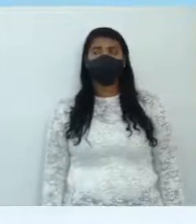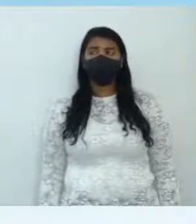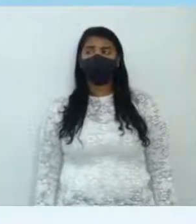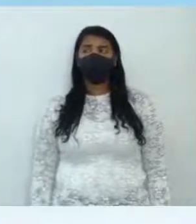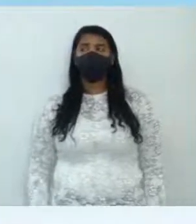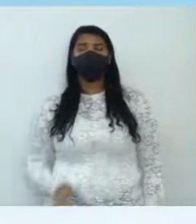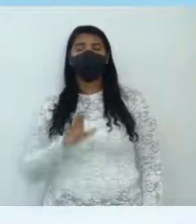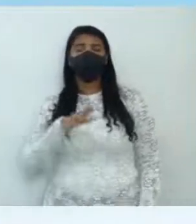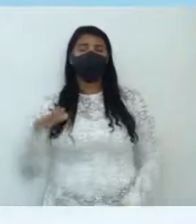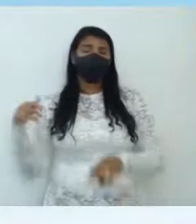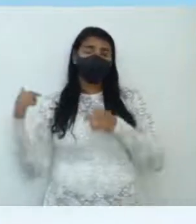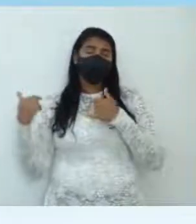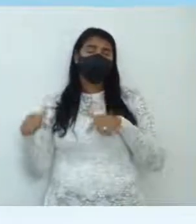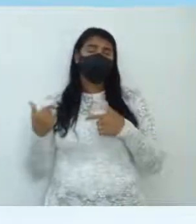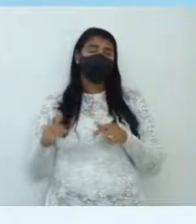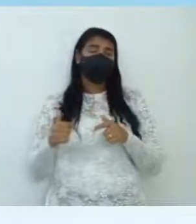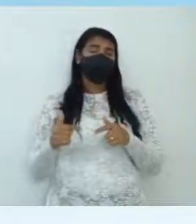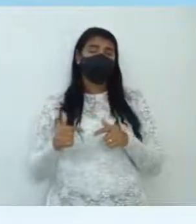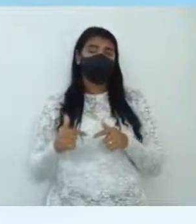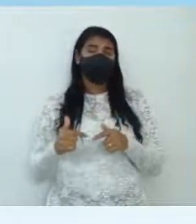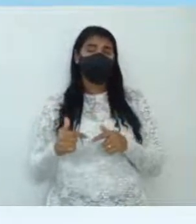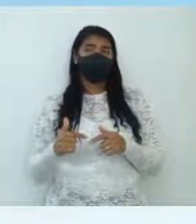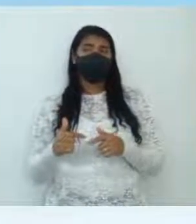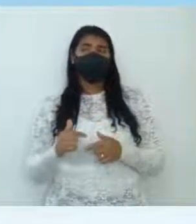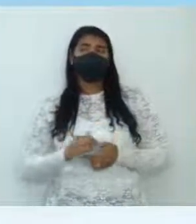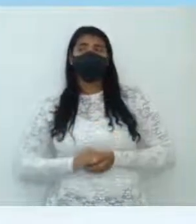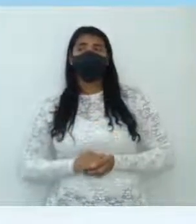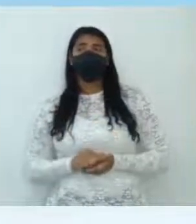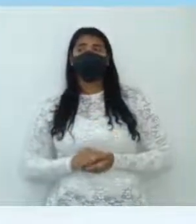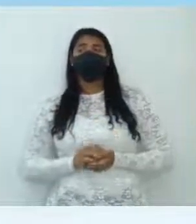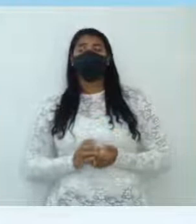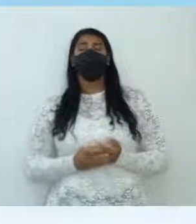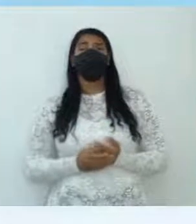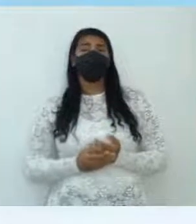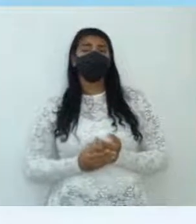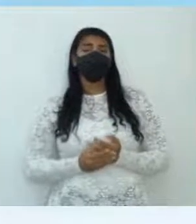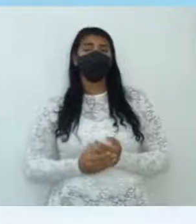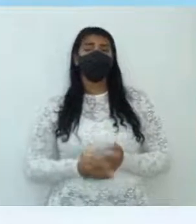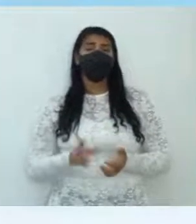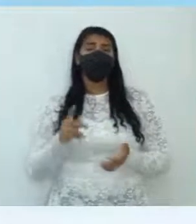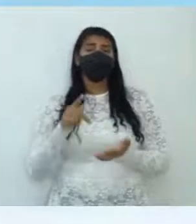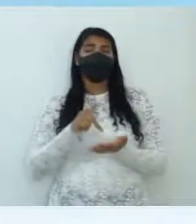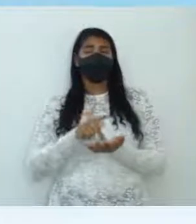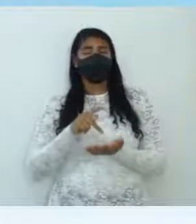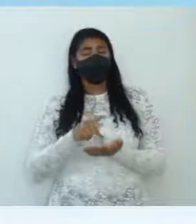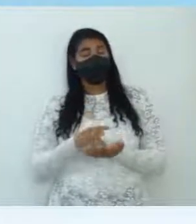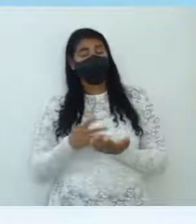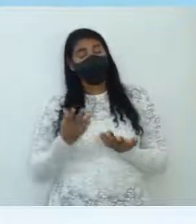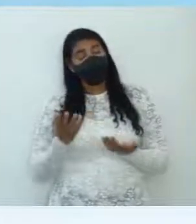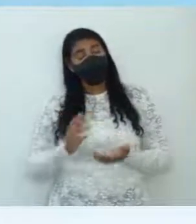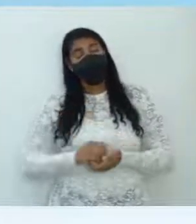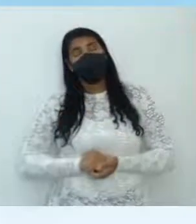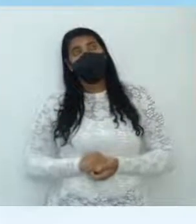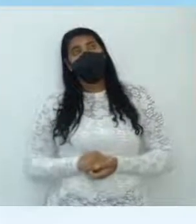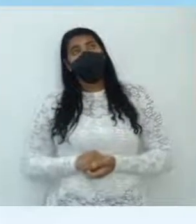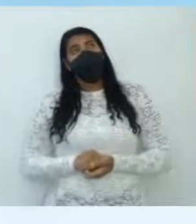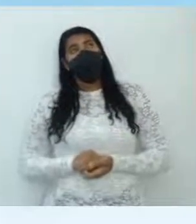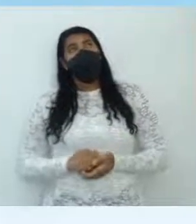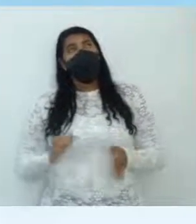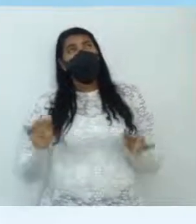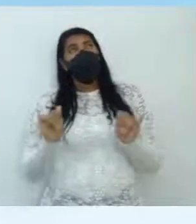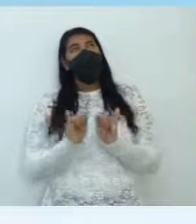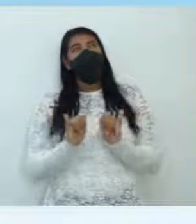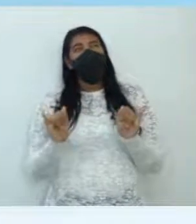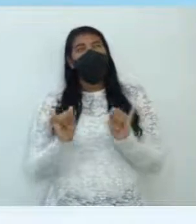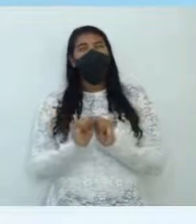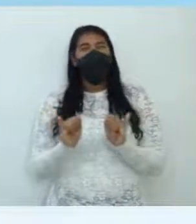crianças trabalhando nessas minas de mineração. Essa realidade aí, infelizmente, ela é muito comum